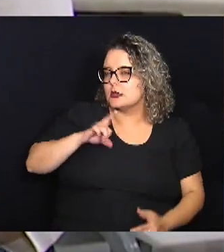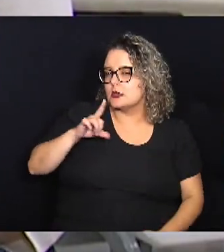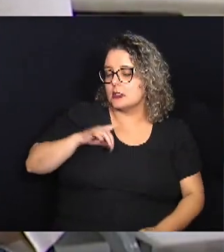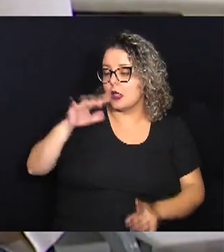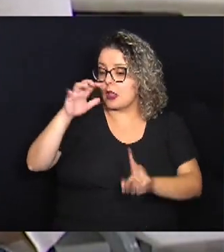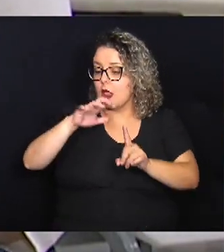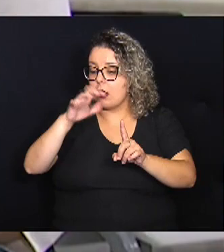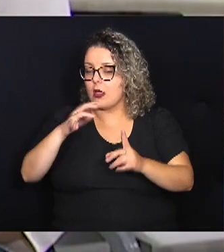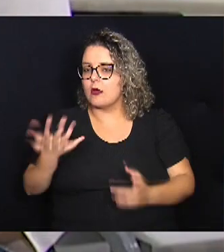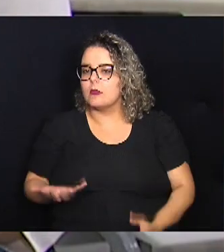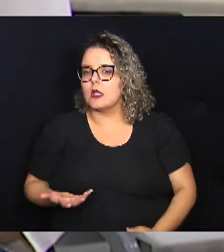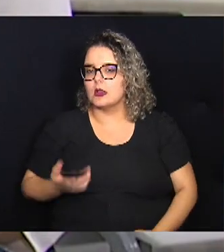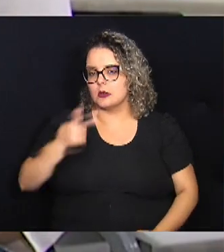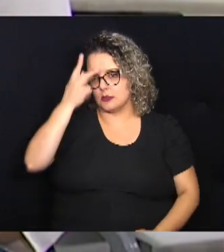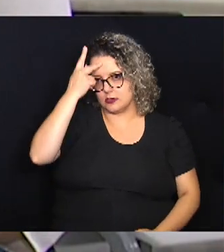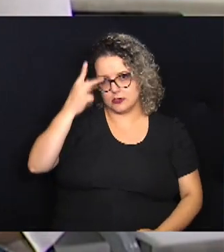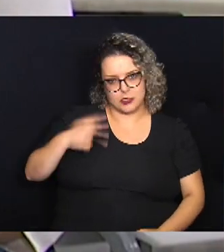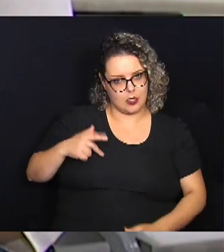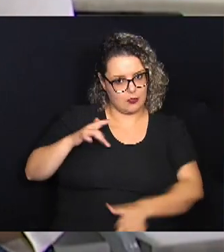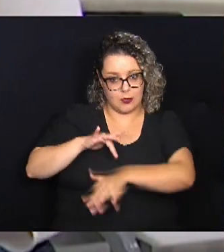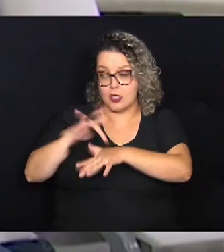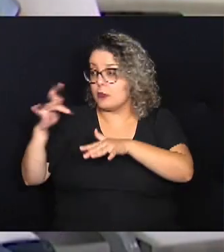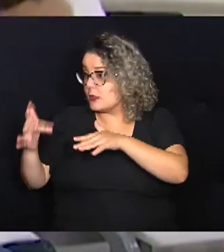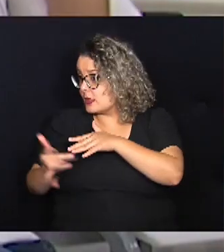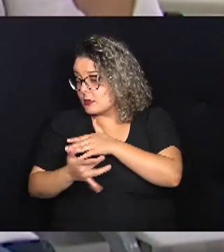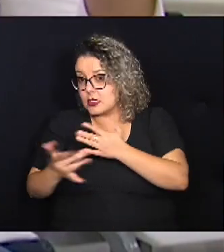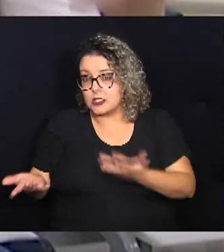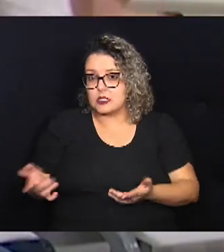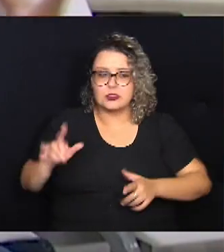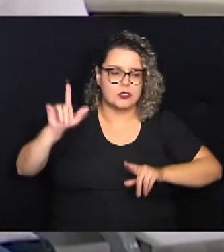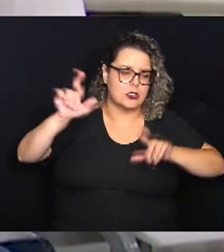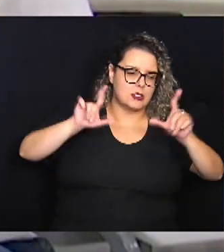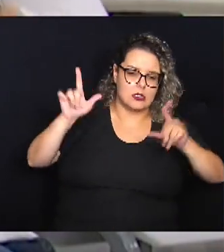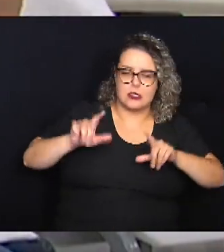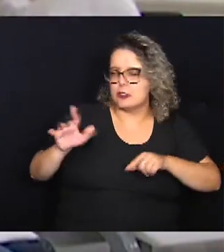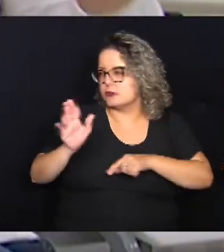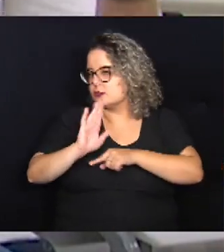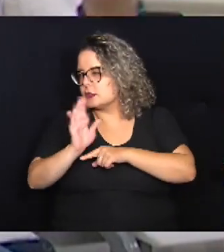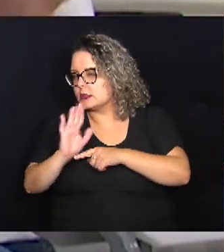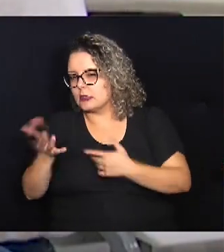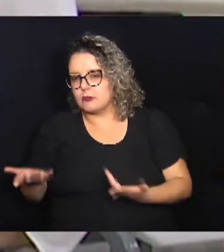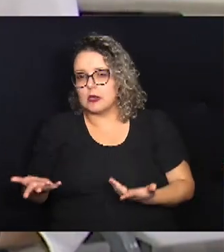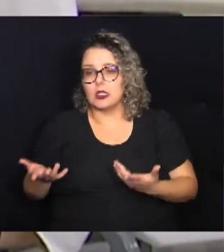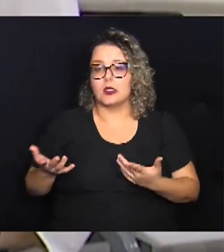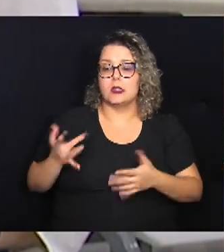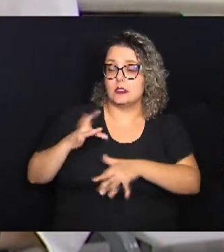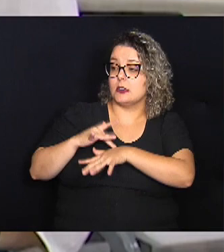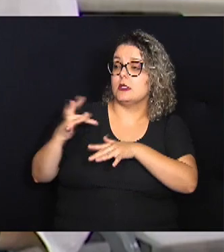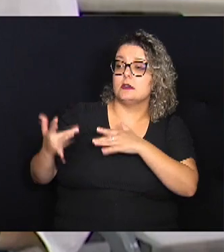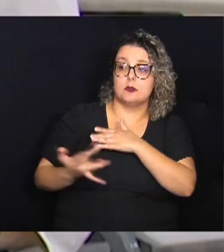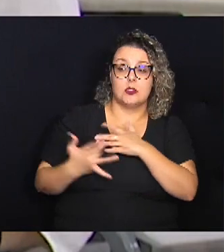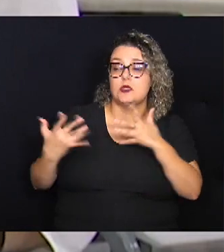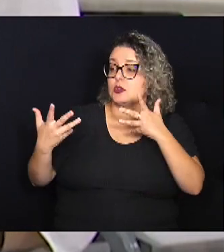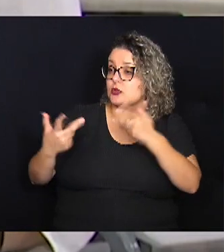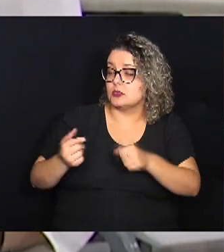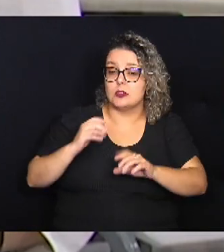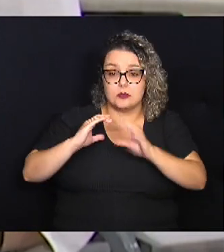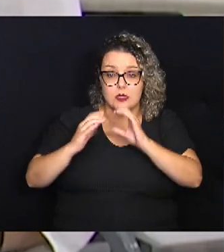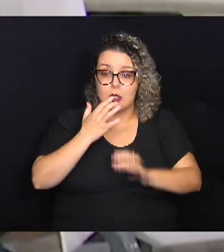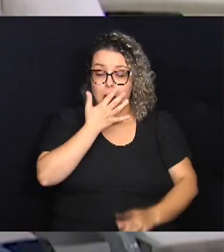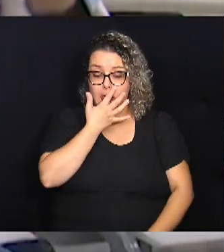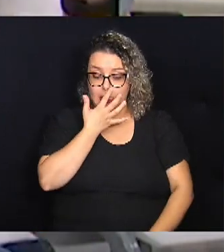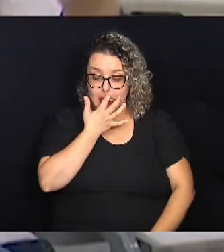influência da própria mídia, né, da televisão, do cinema, né, das mídias de comunicação